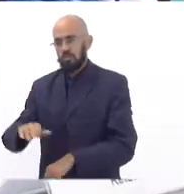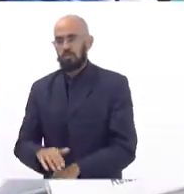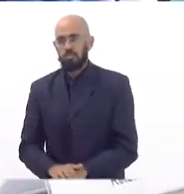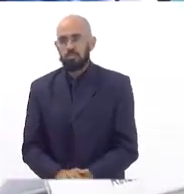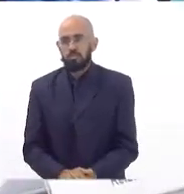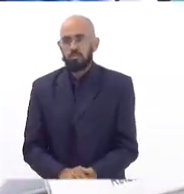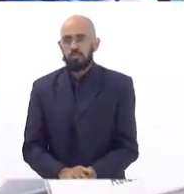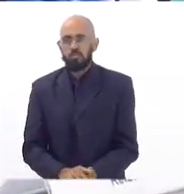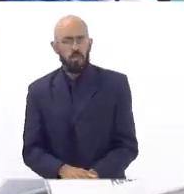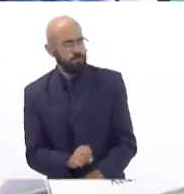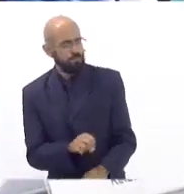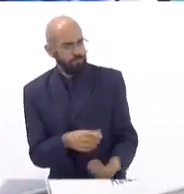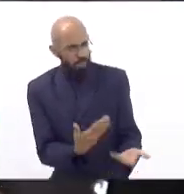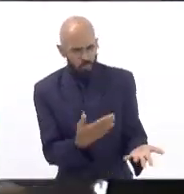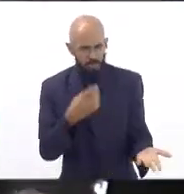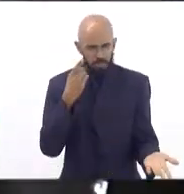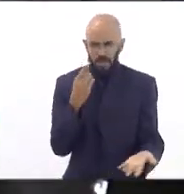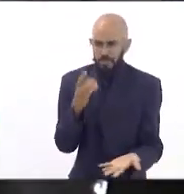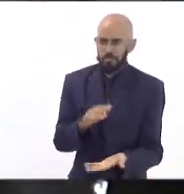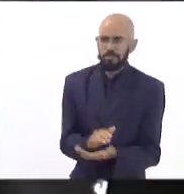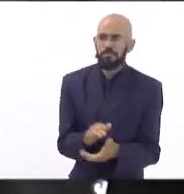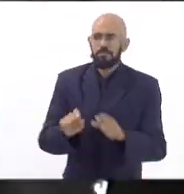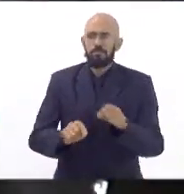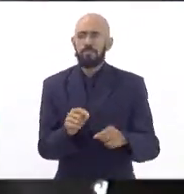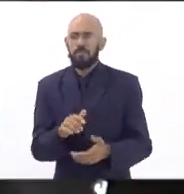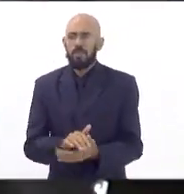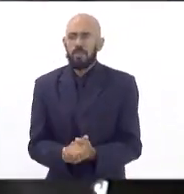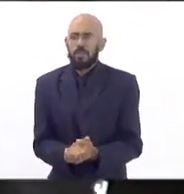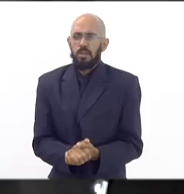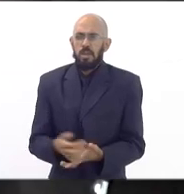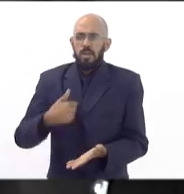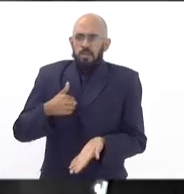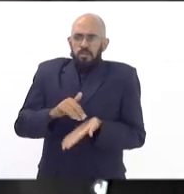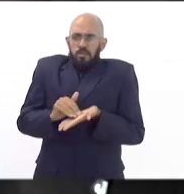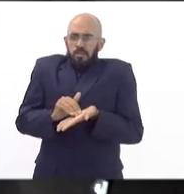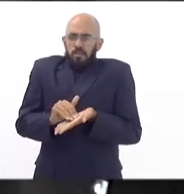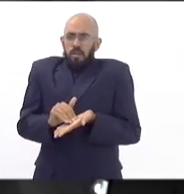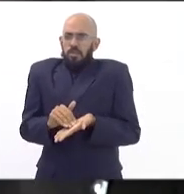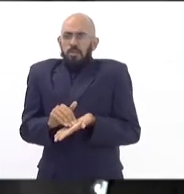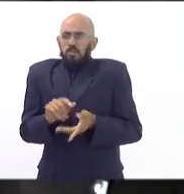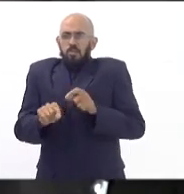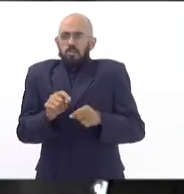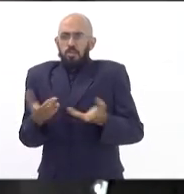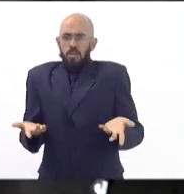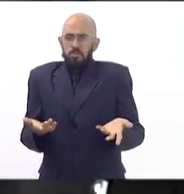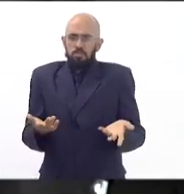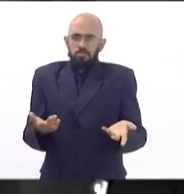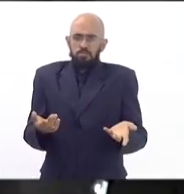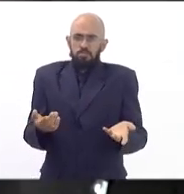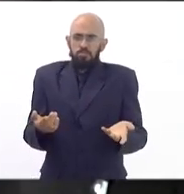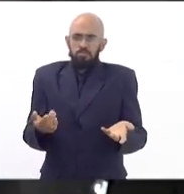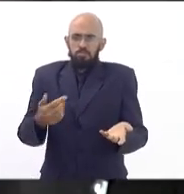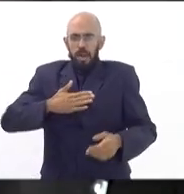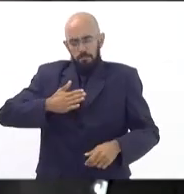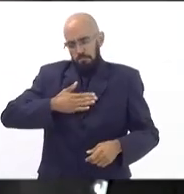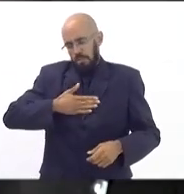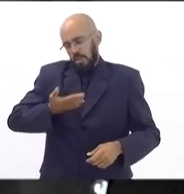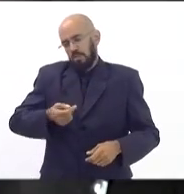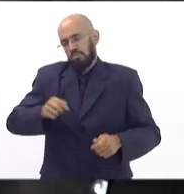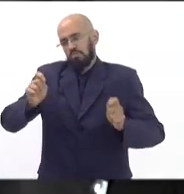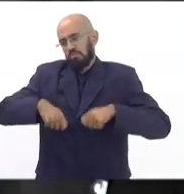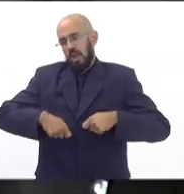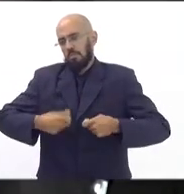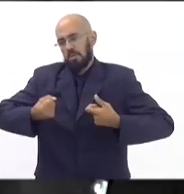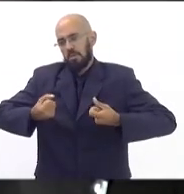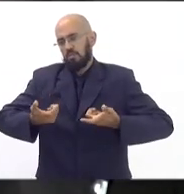a deputada é bom a secretaria né Vamos entrar aqui não me cabe também entrar no